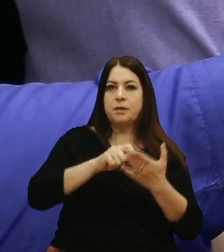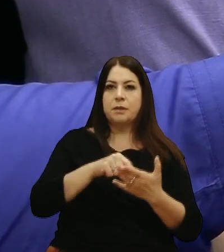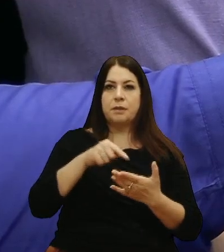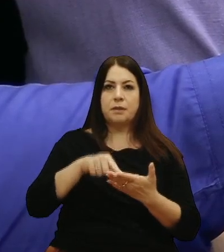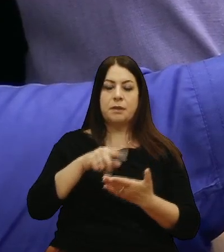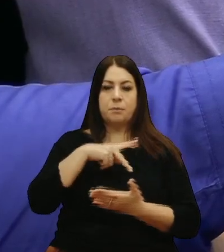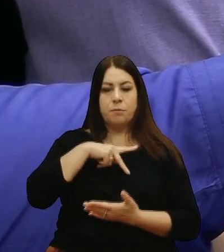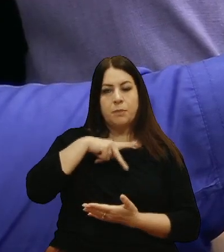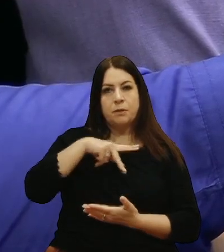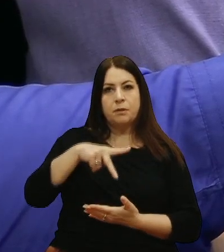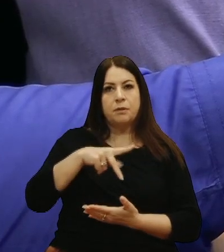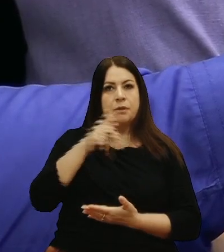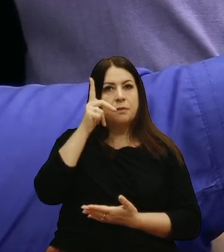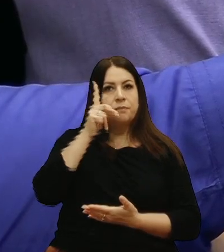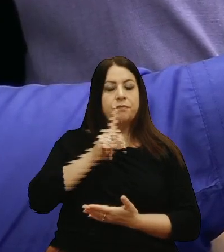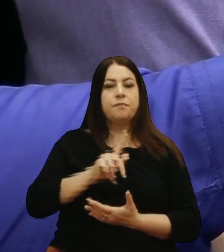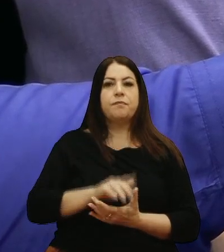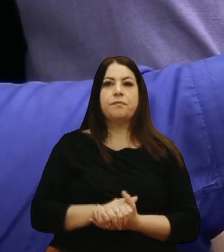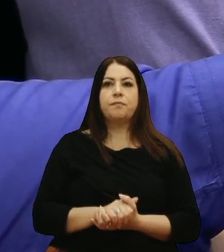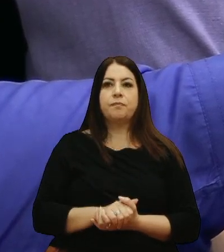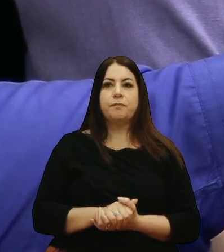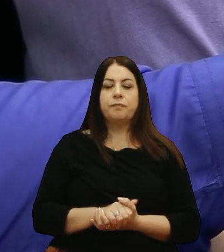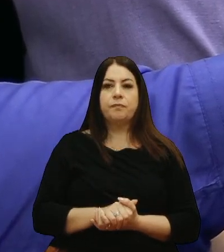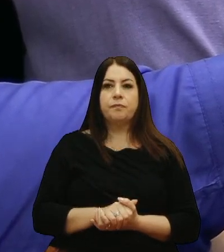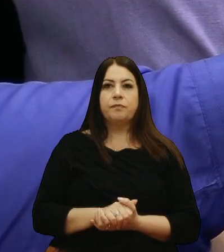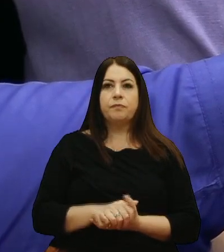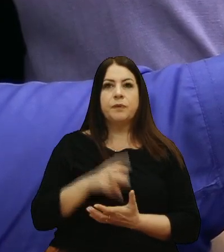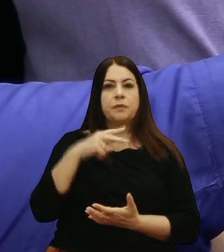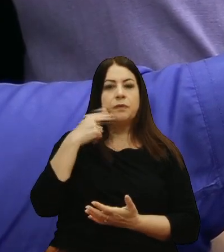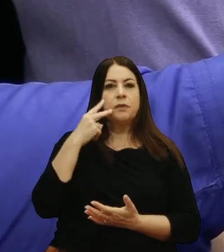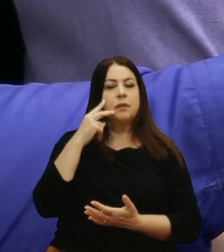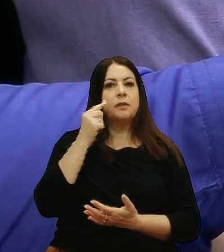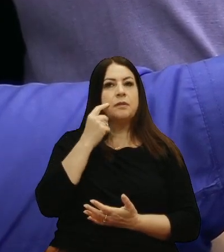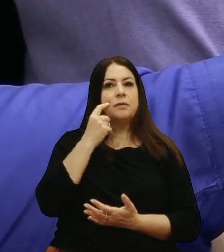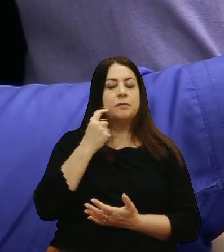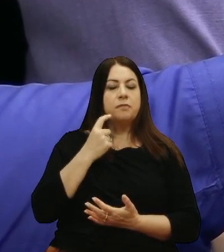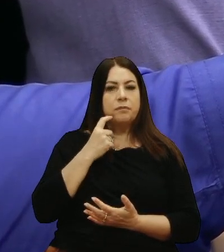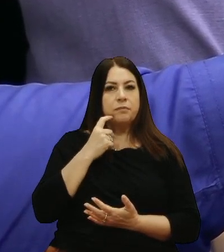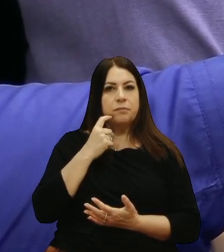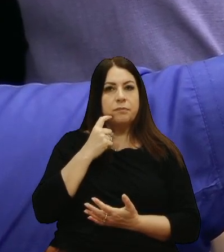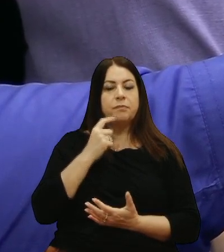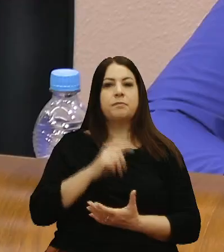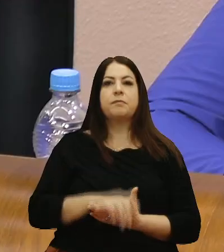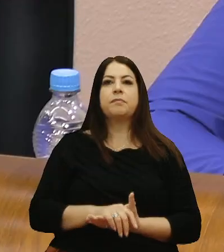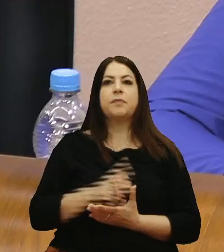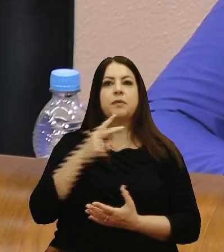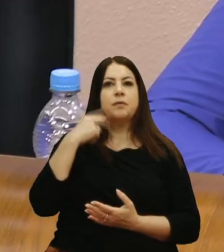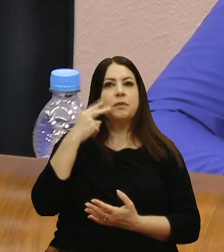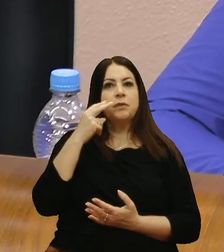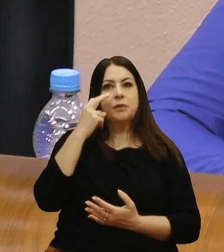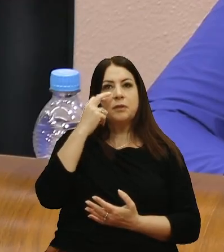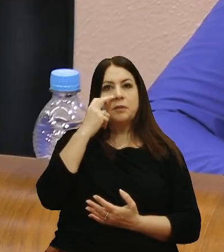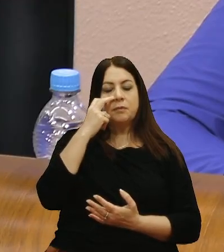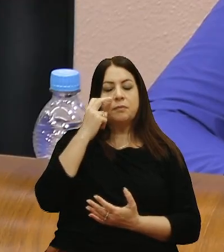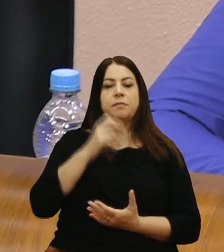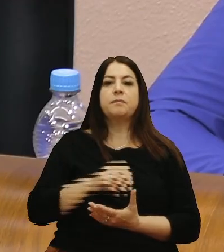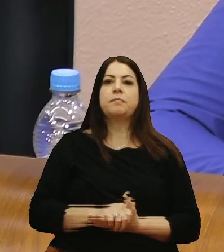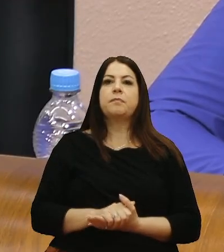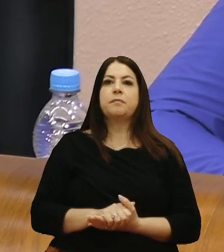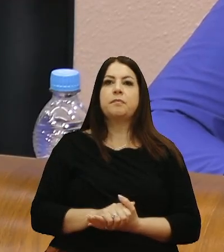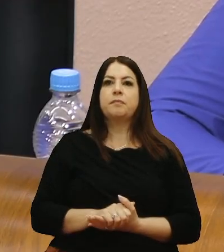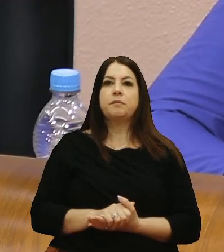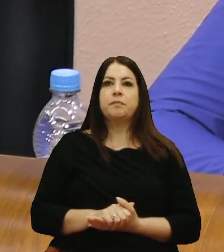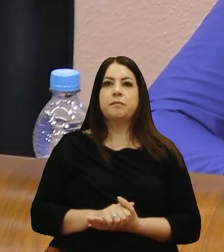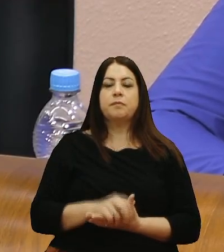este presidente, o vereador Lucas Carenhato, vereador Wagner Petrini, primeiro vice-presidente, vereador Andressa Marques, segunda